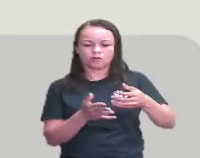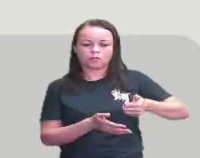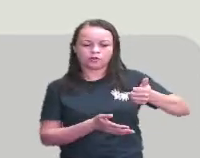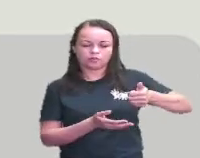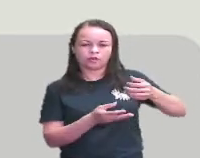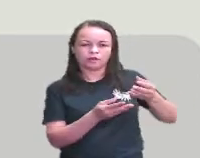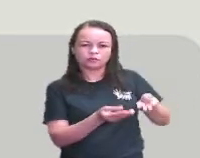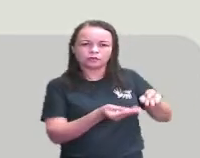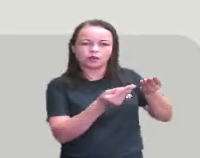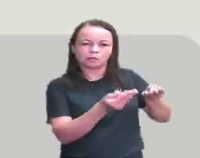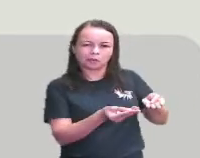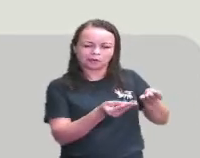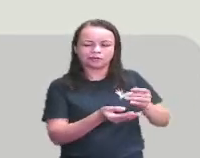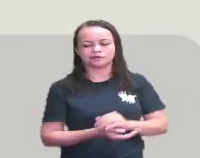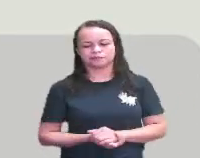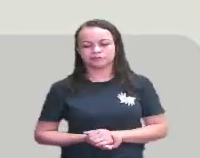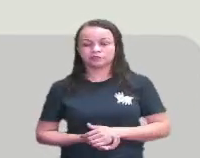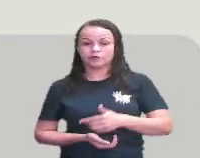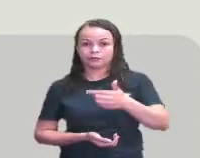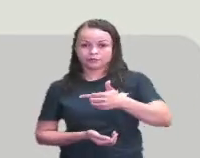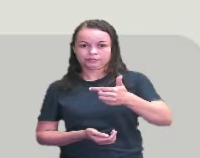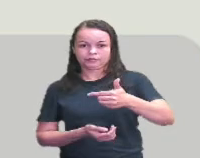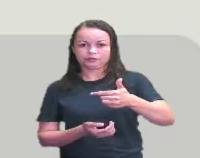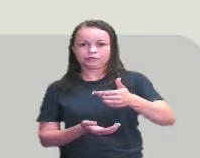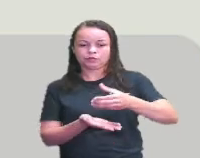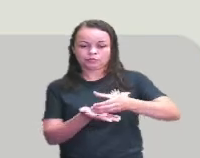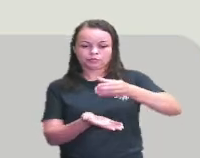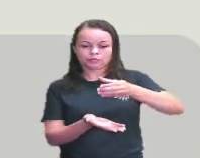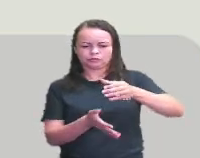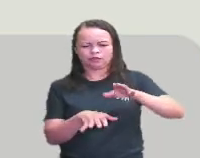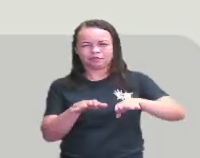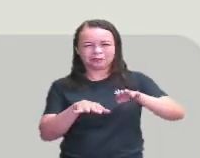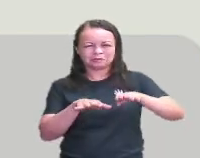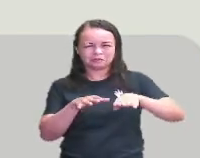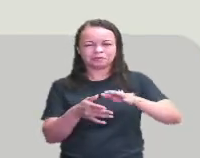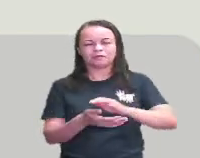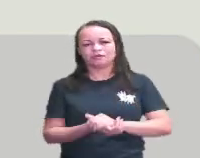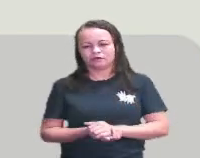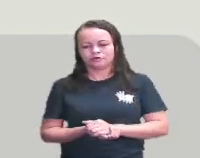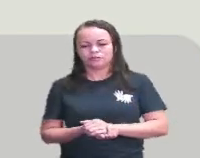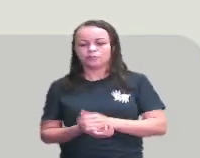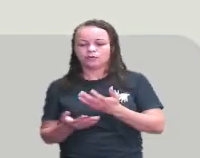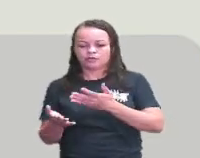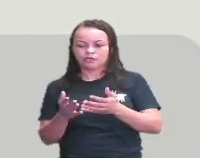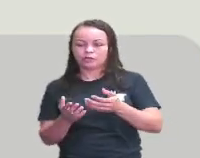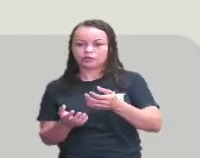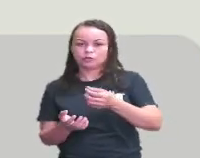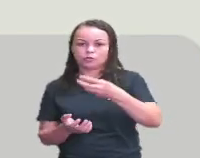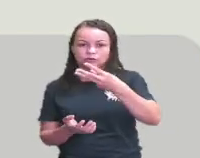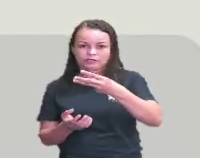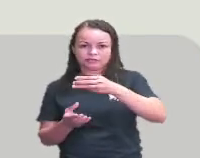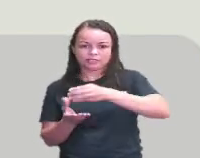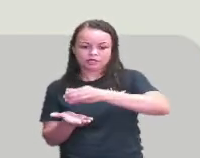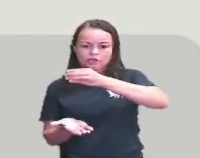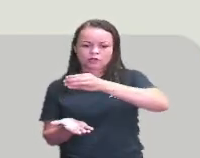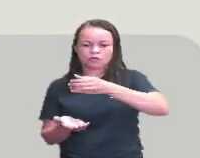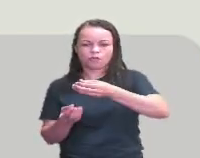está boiando, o segundo está intermediário e o terceiro afundou. Agora vamos saber o